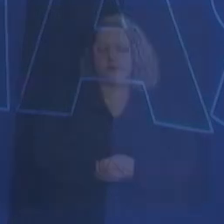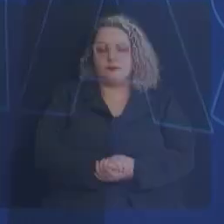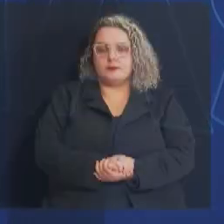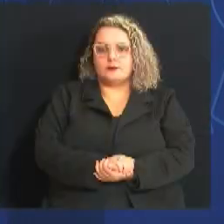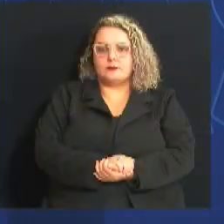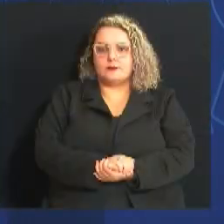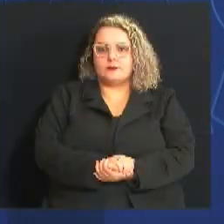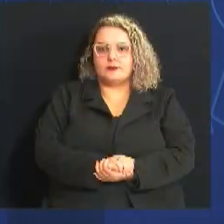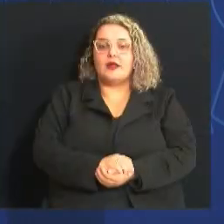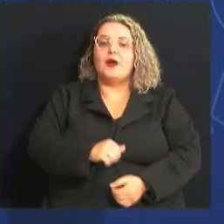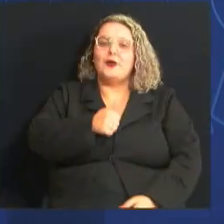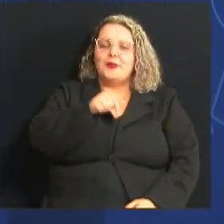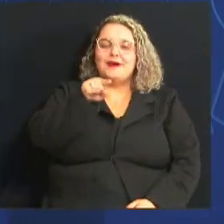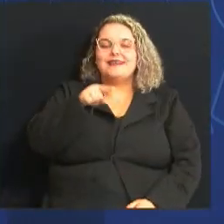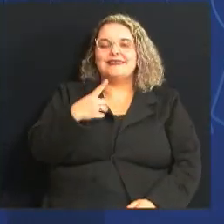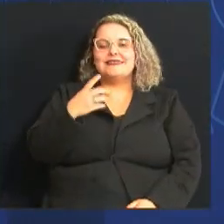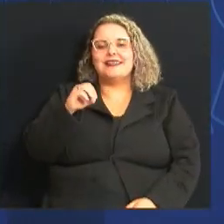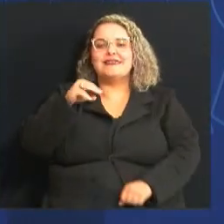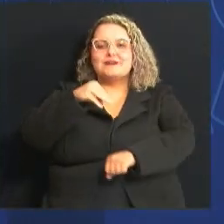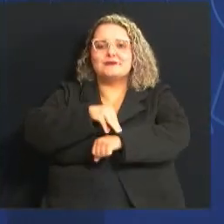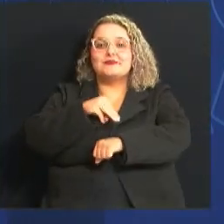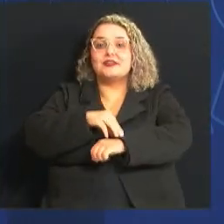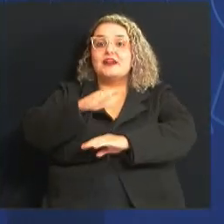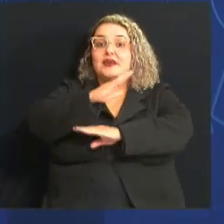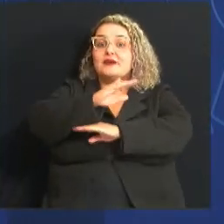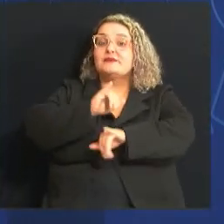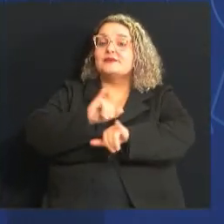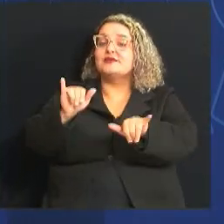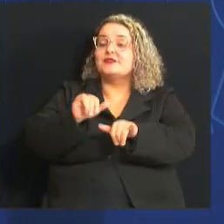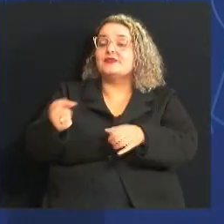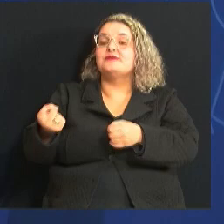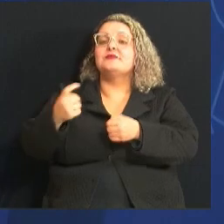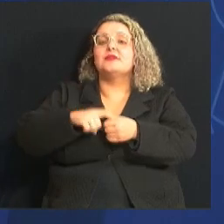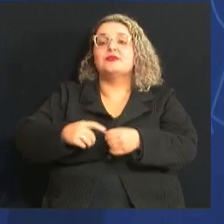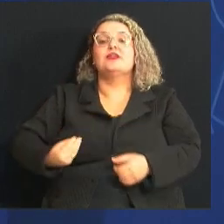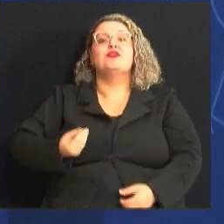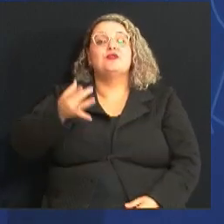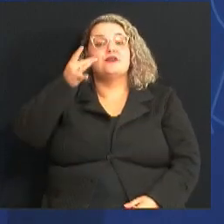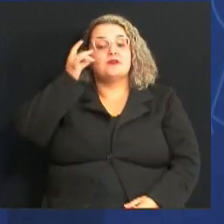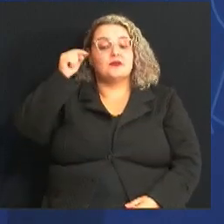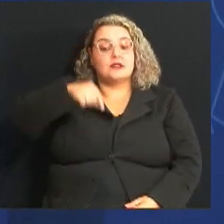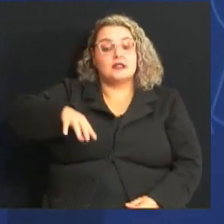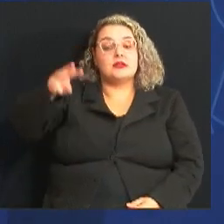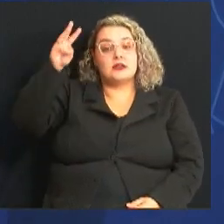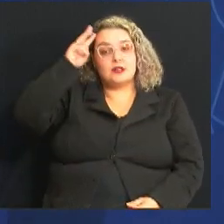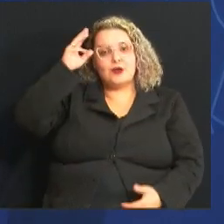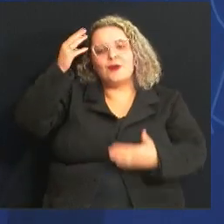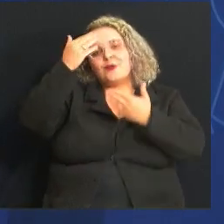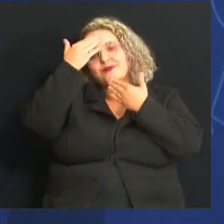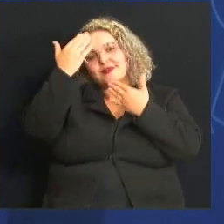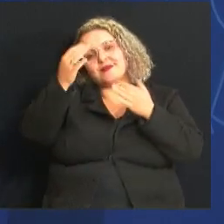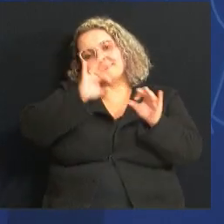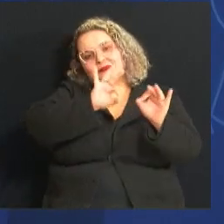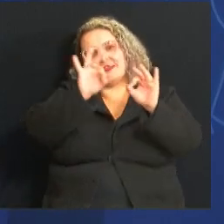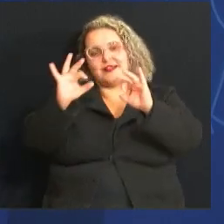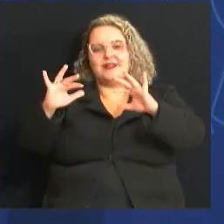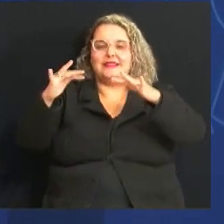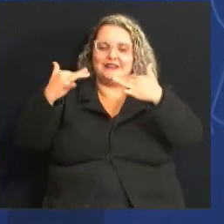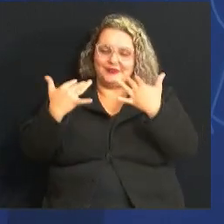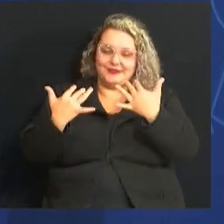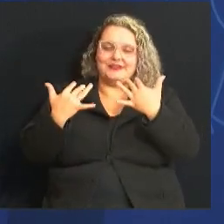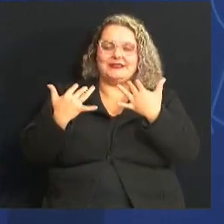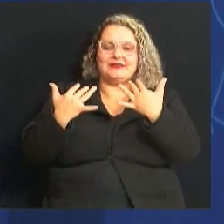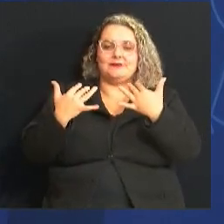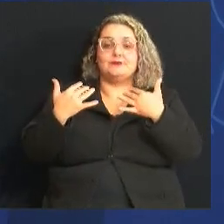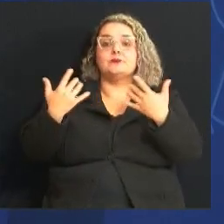Uma hora mais 10 minutos, Câmara Notícia de volta ao vivo nesta terça-feira. Muito obrigado pela sua companhia, pela sua